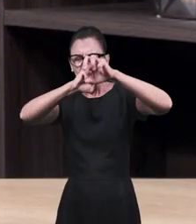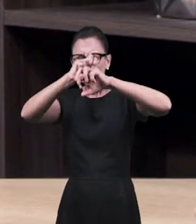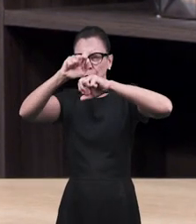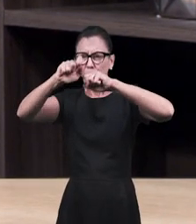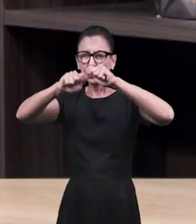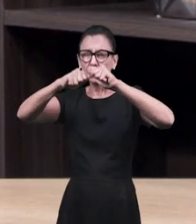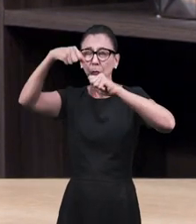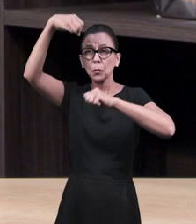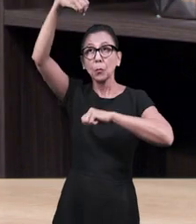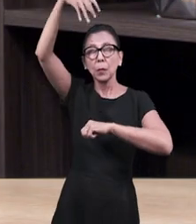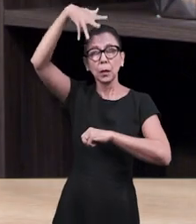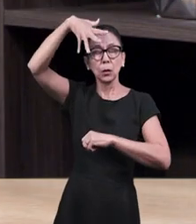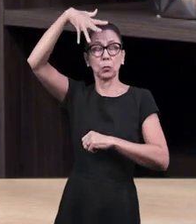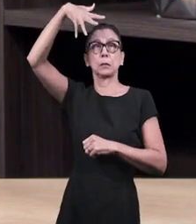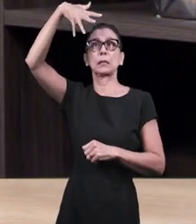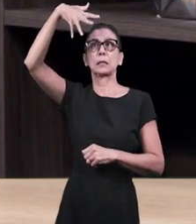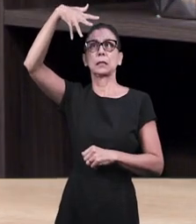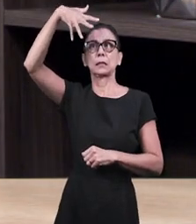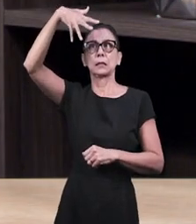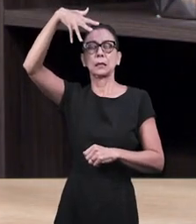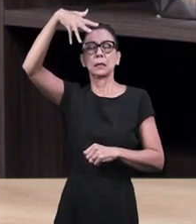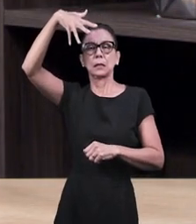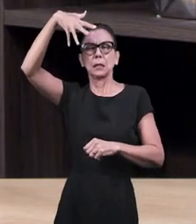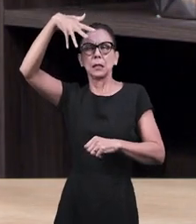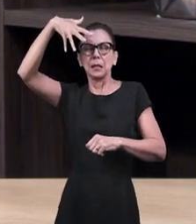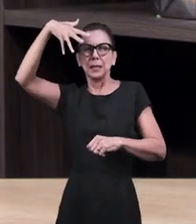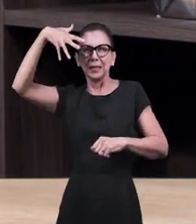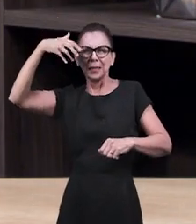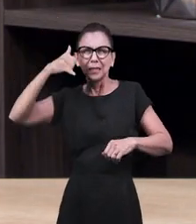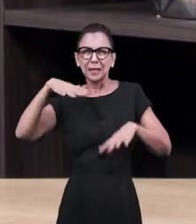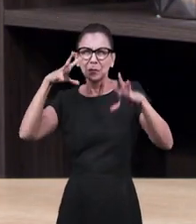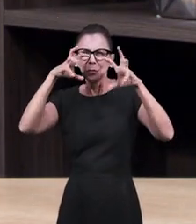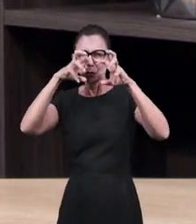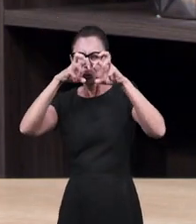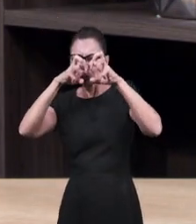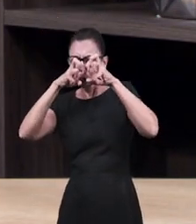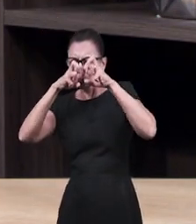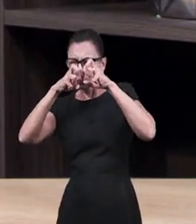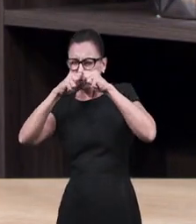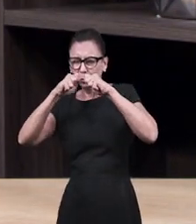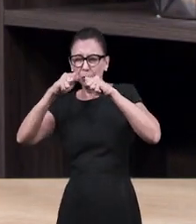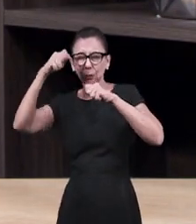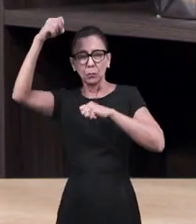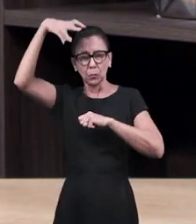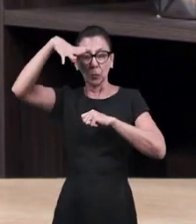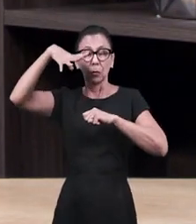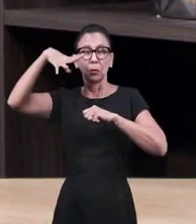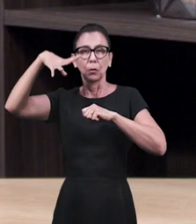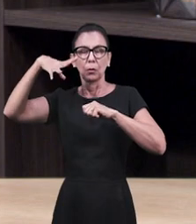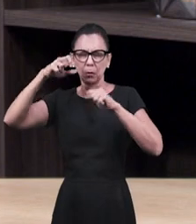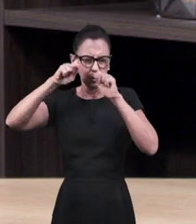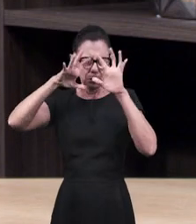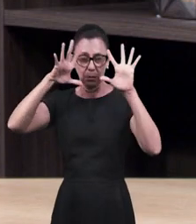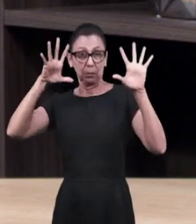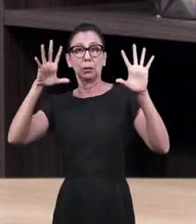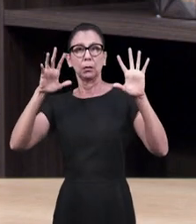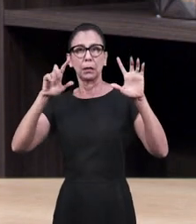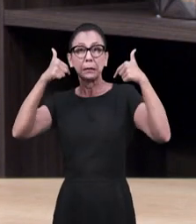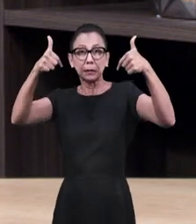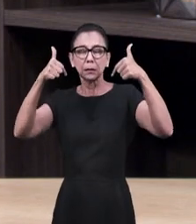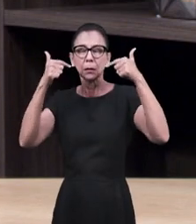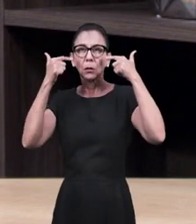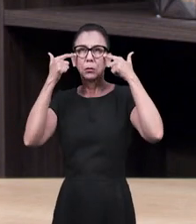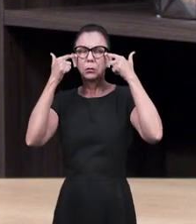estão preparados, né, para absorver aquela iluminação. Exatamente. Se você está no lugar escuro, acende uma luz, sua